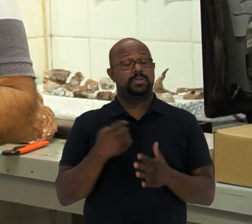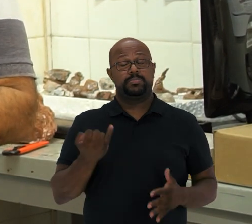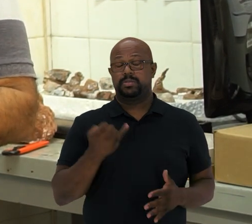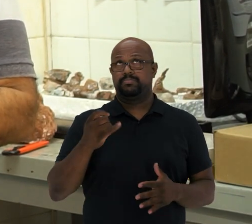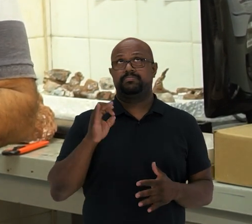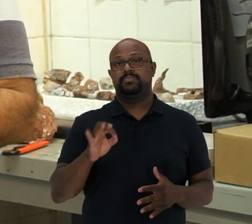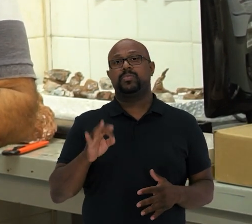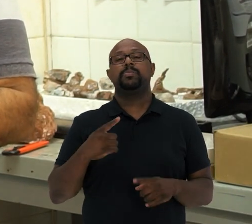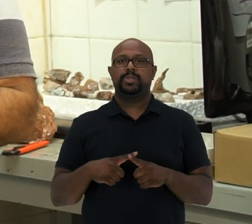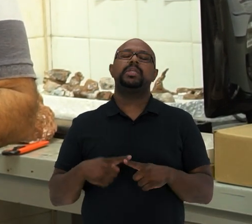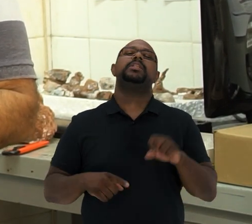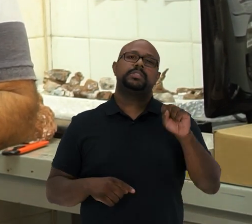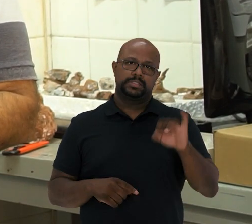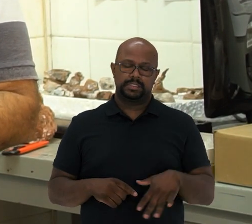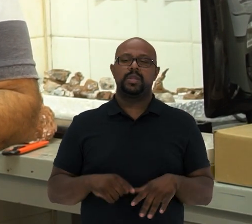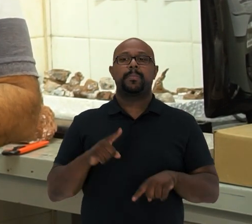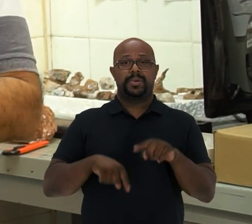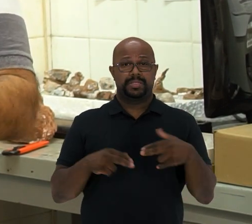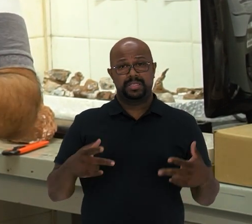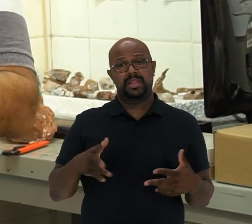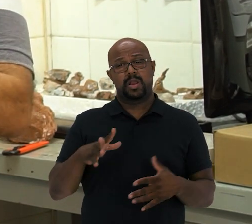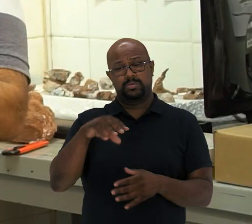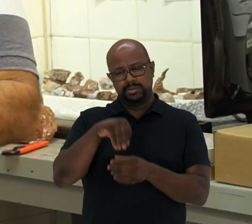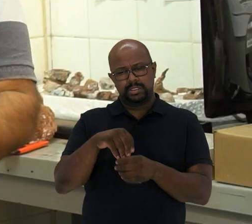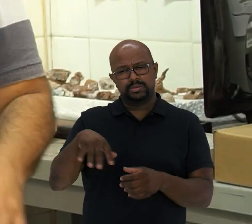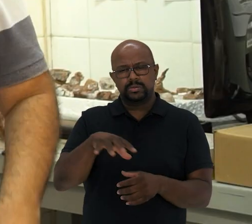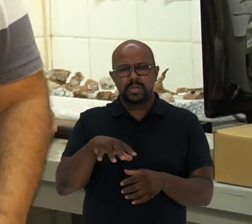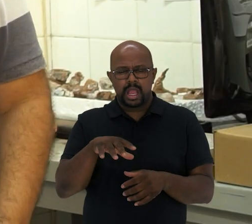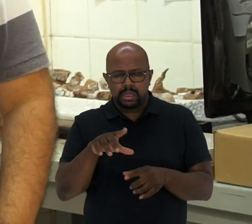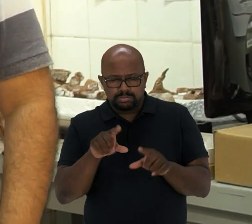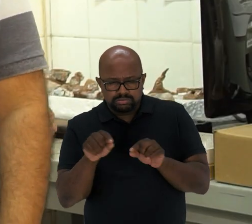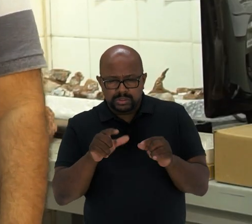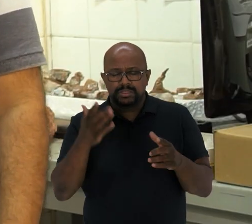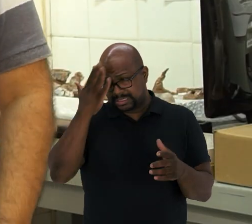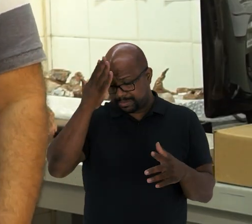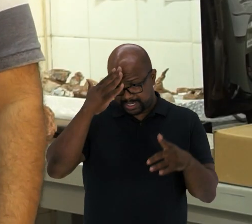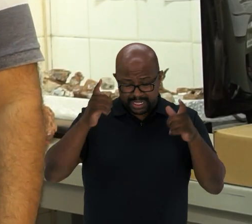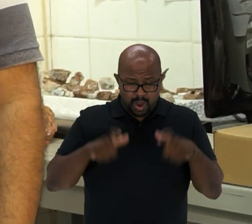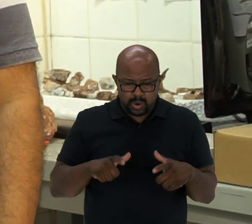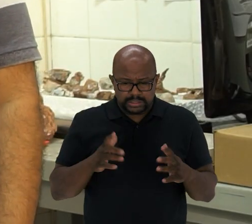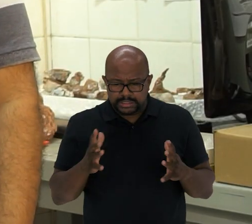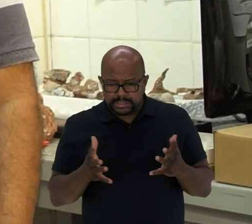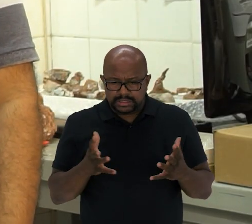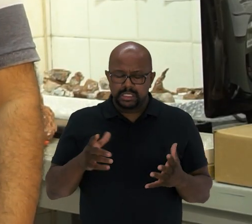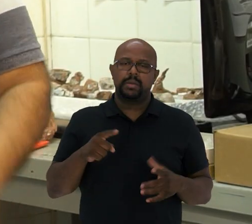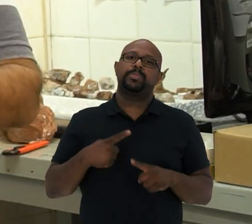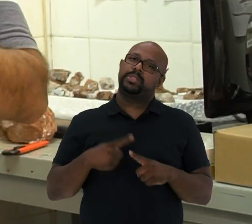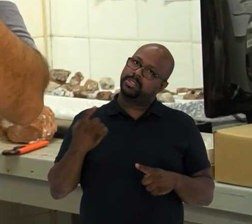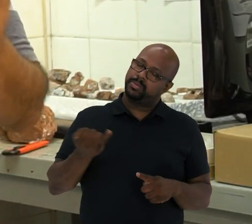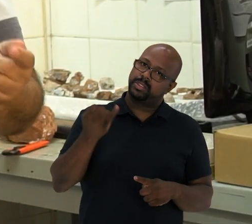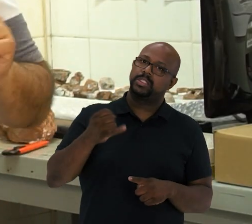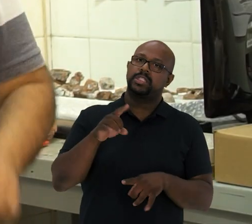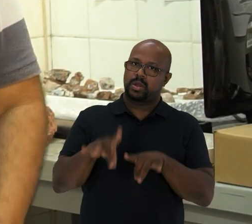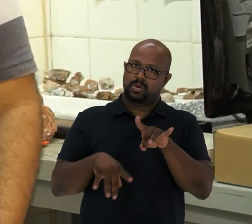pergunta importantíssima, porque sim, um material dentro de uma coleção sem saber de onde que ele não é nada. Então, por